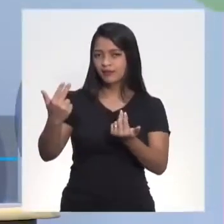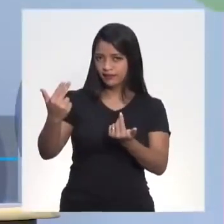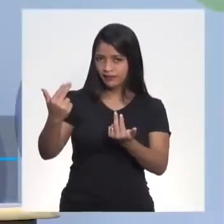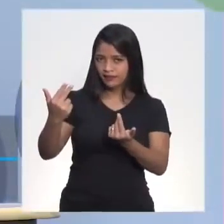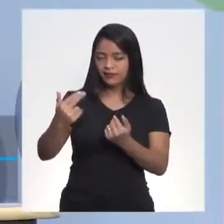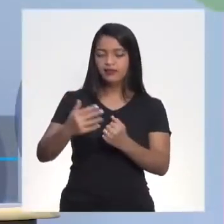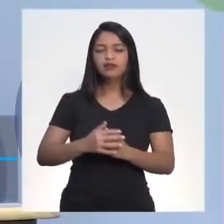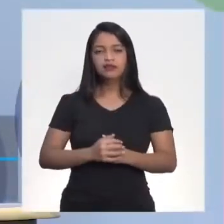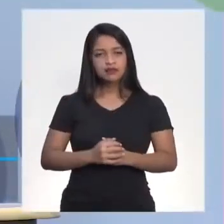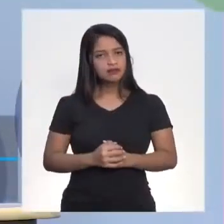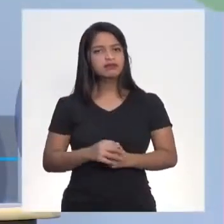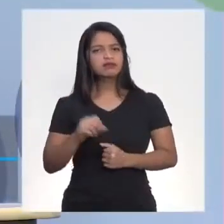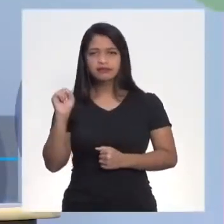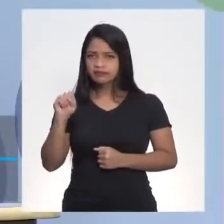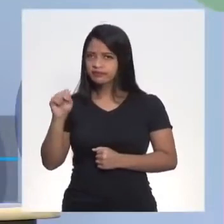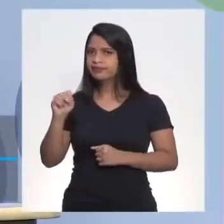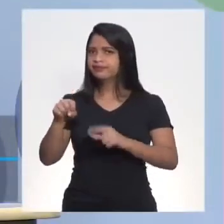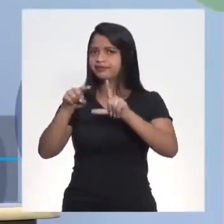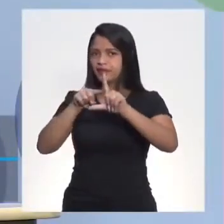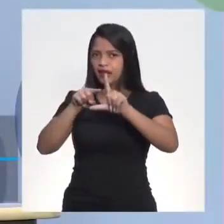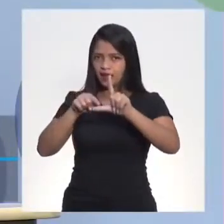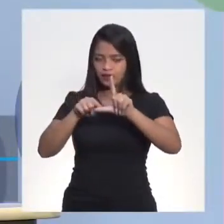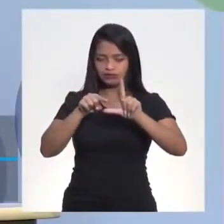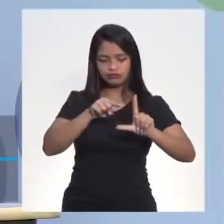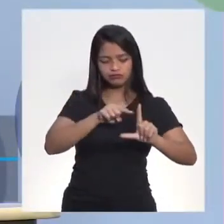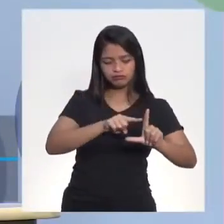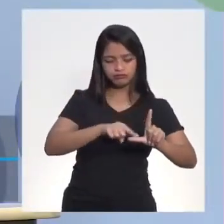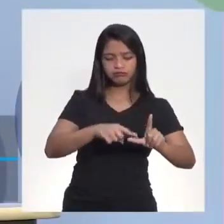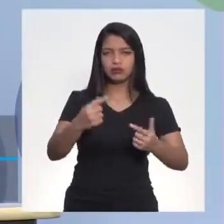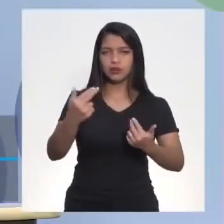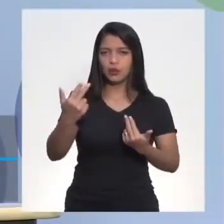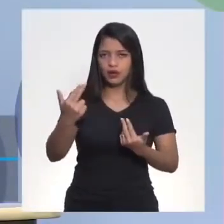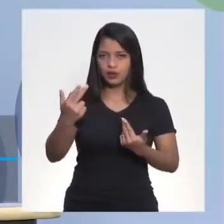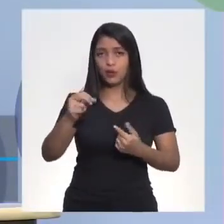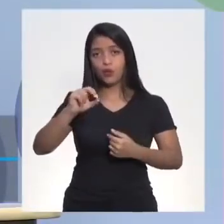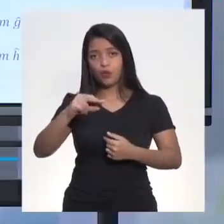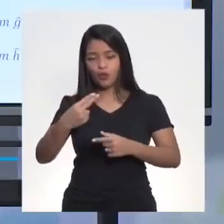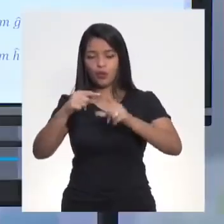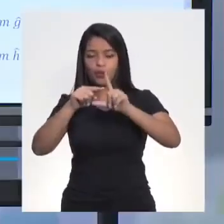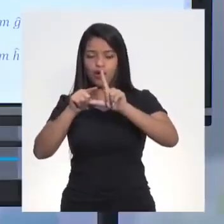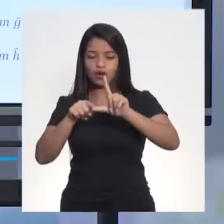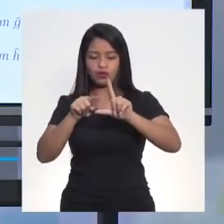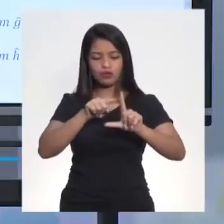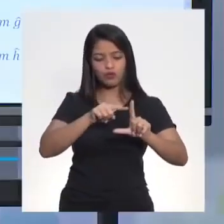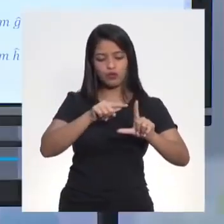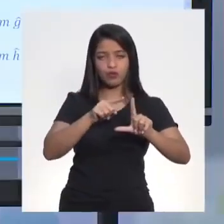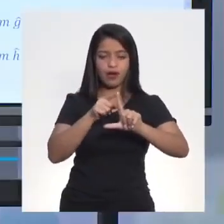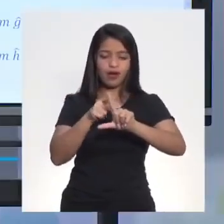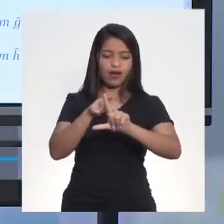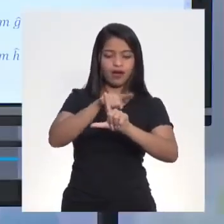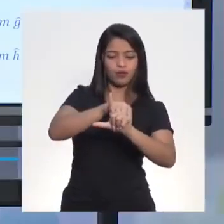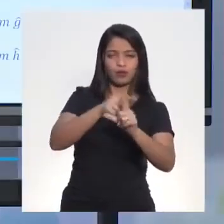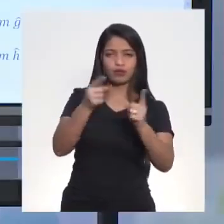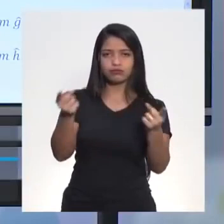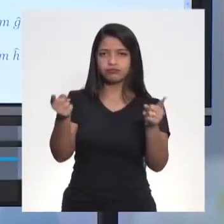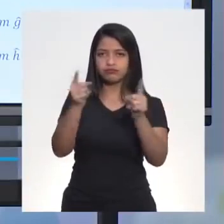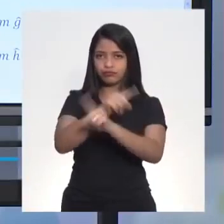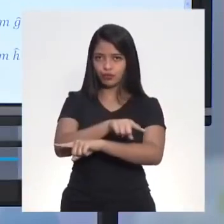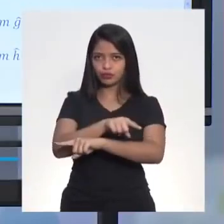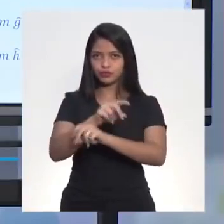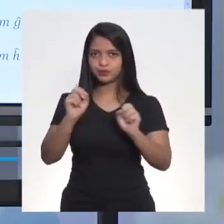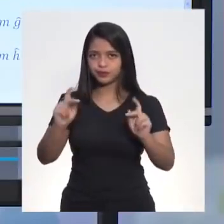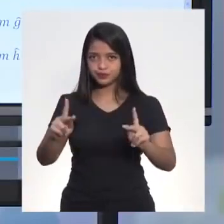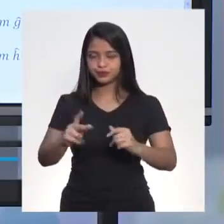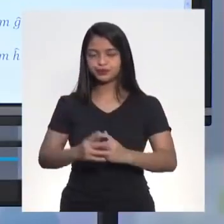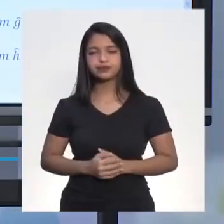ângulos serem iguais nessas condições apresentadas. Beleza? Então, essa definição, quando você escrever lá,